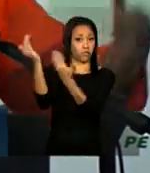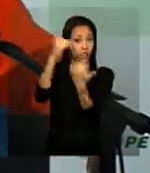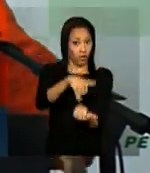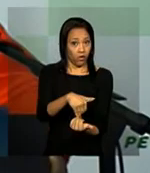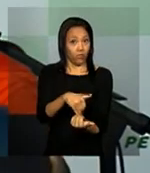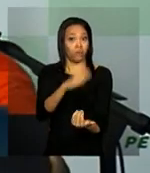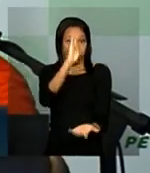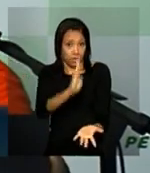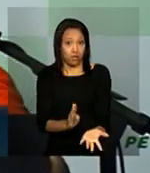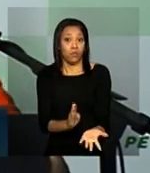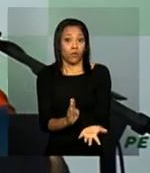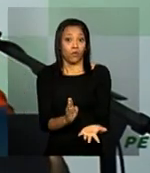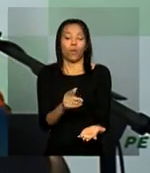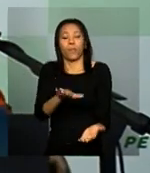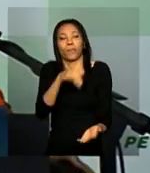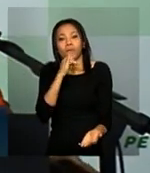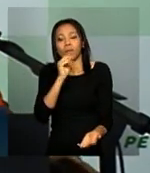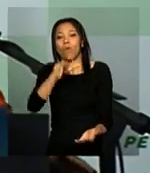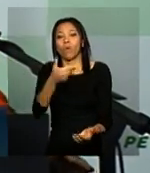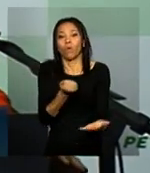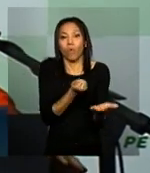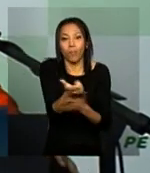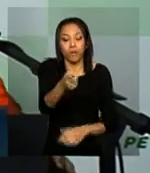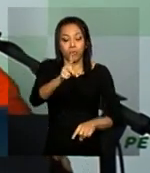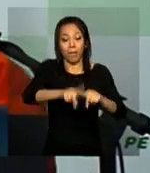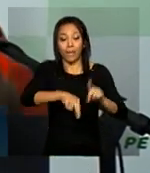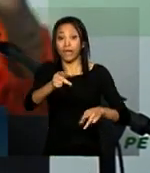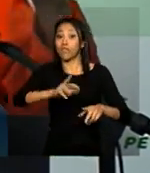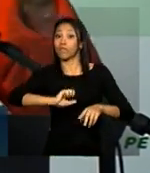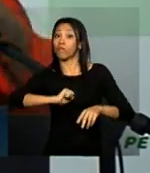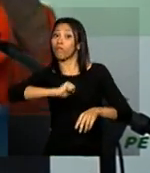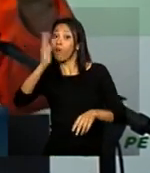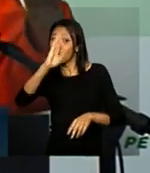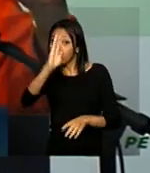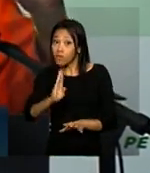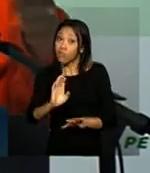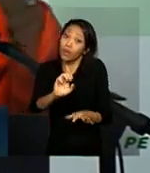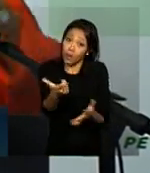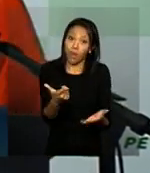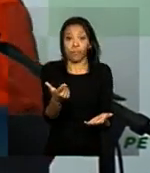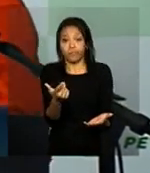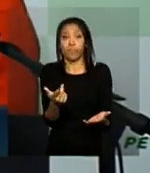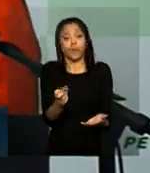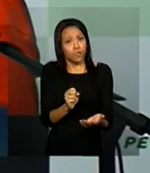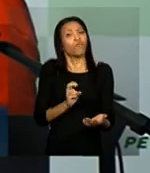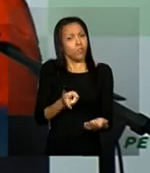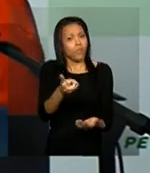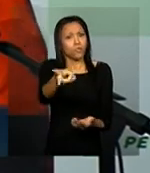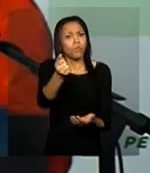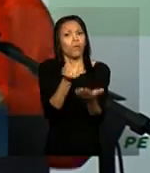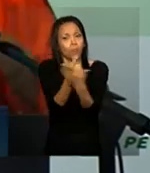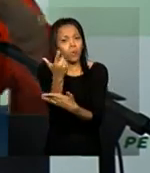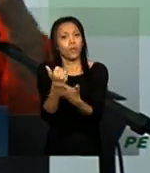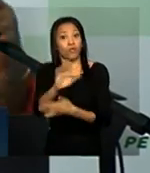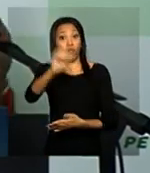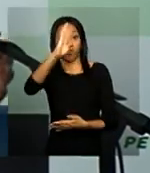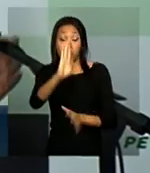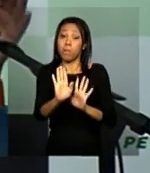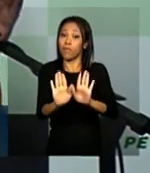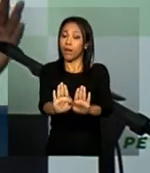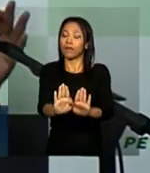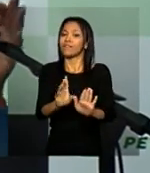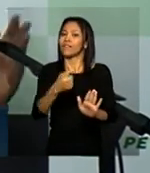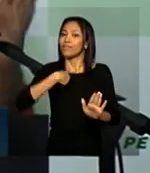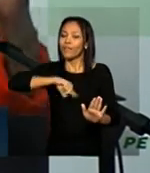gente compra equipamentos no exterior, não que nós não vamos comprar, nós vamos continuar comprando, só